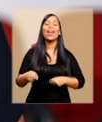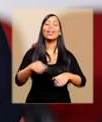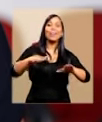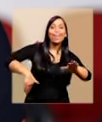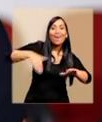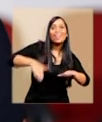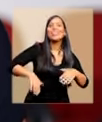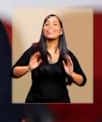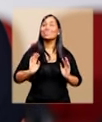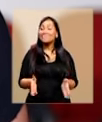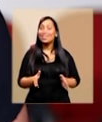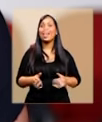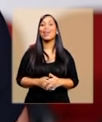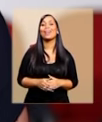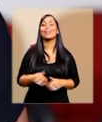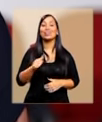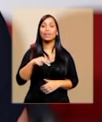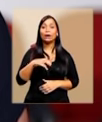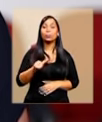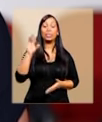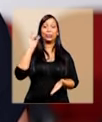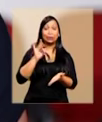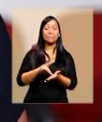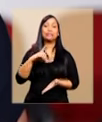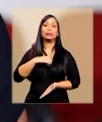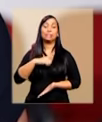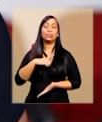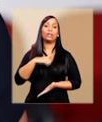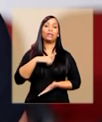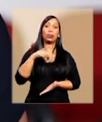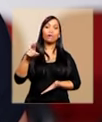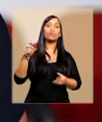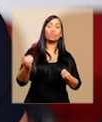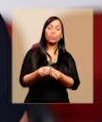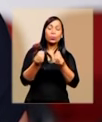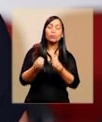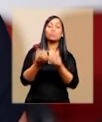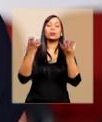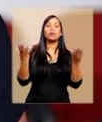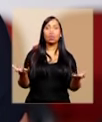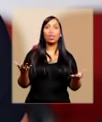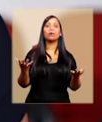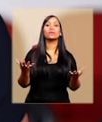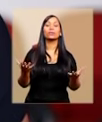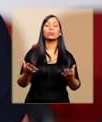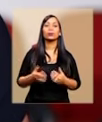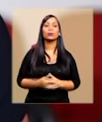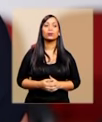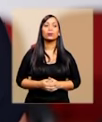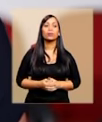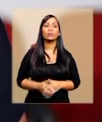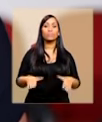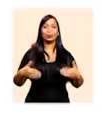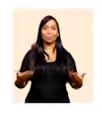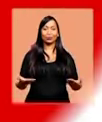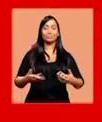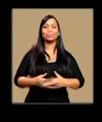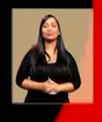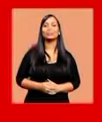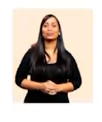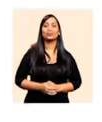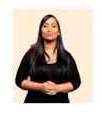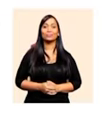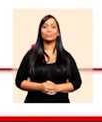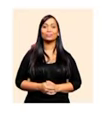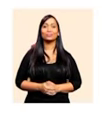correr, ela já nadava. E a Camila, a gente tem muita certeza, a Camila foi um milagre, a recuperação da Camila foi um milagre.